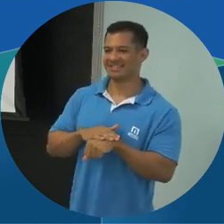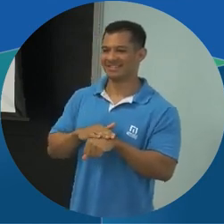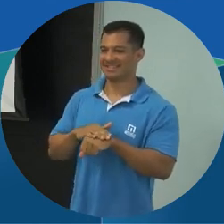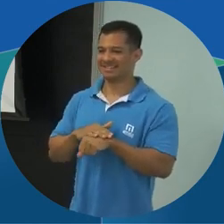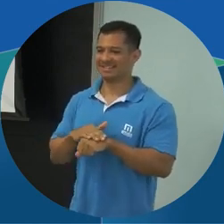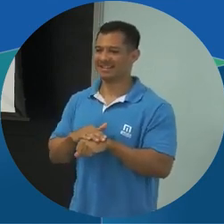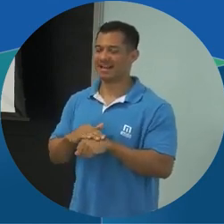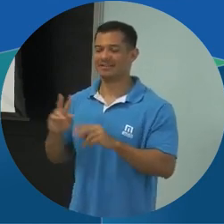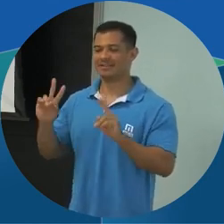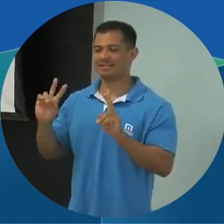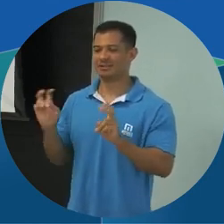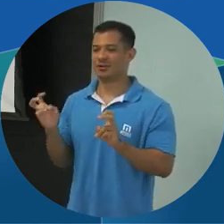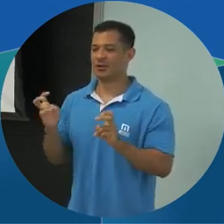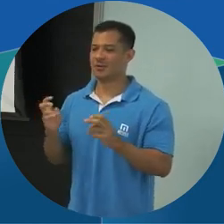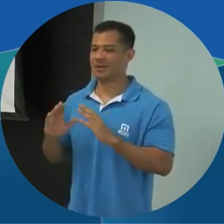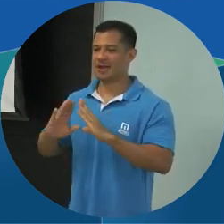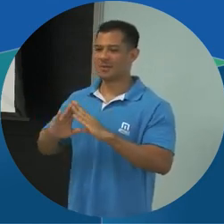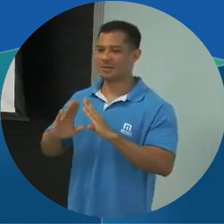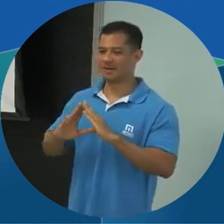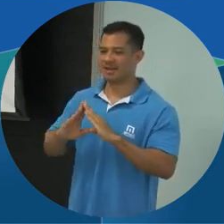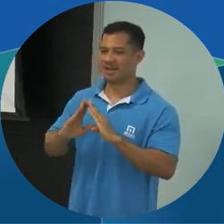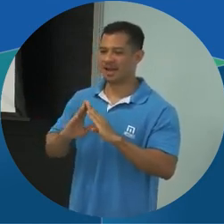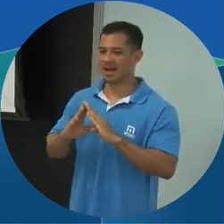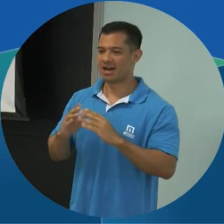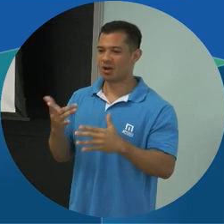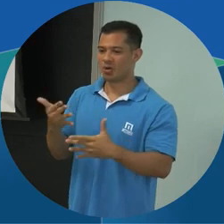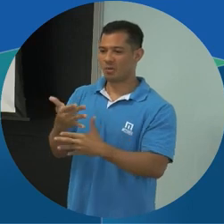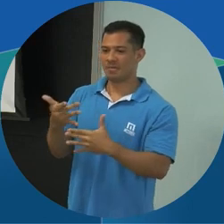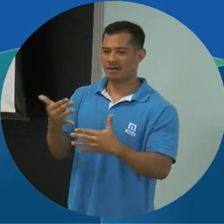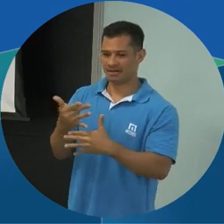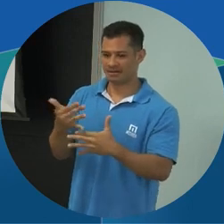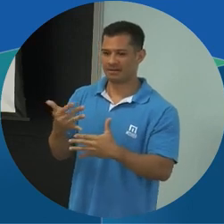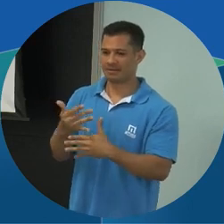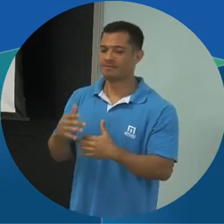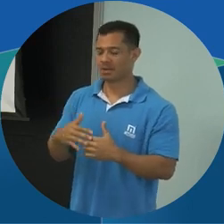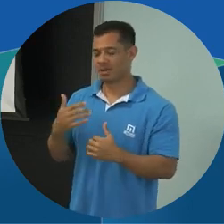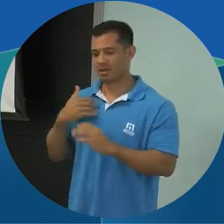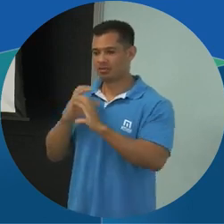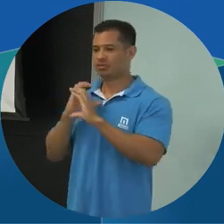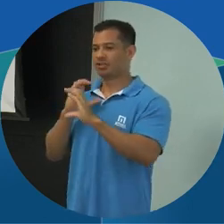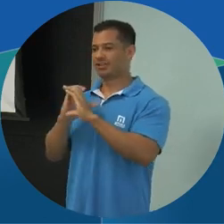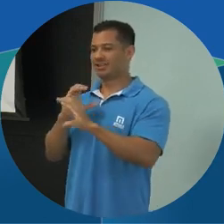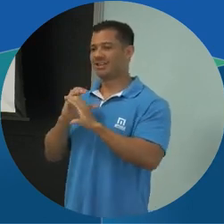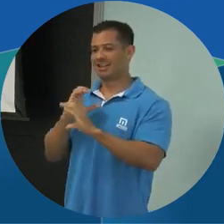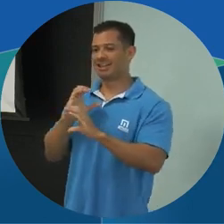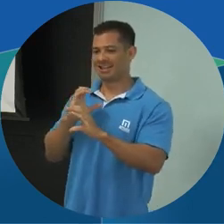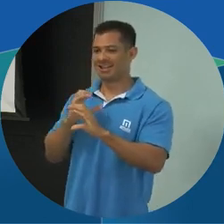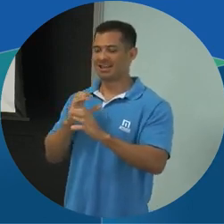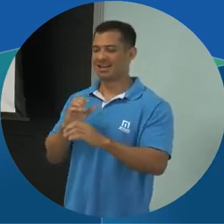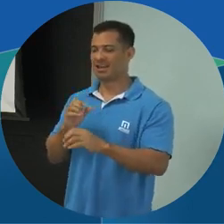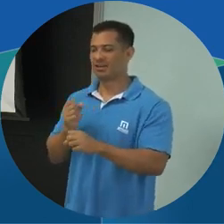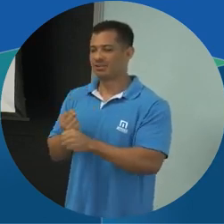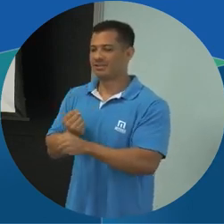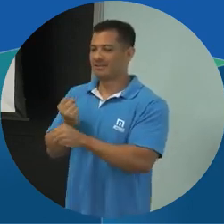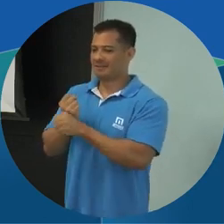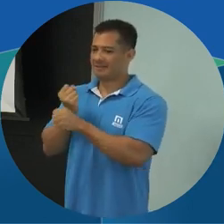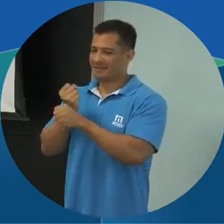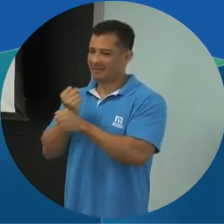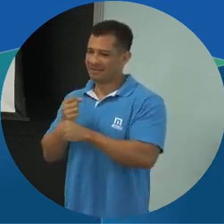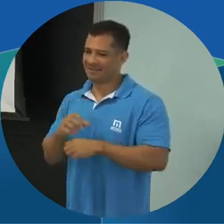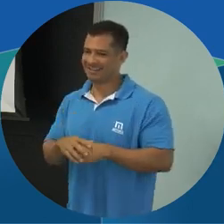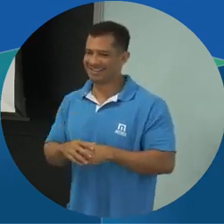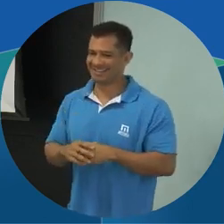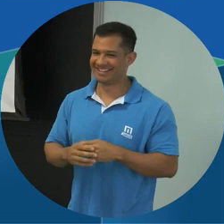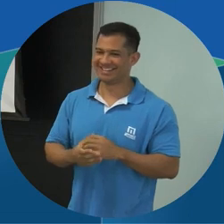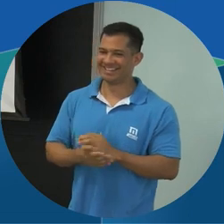falando sobre mobiliário urbano, né? Ele é engenheiro civil, sou engenheiro mecânico. Aí, imediatamente, a gente trouxe